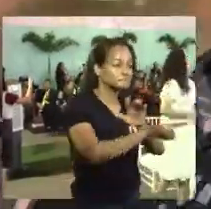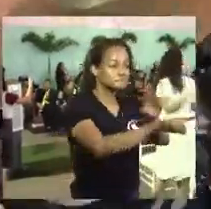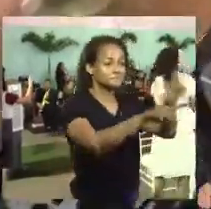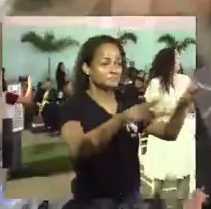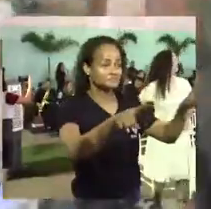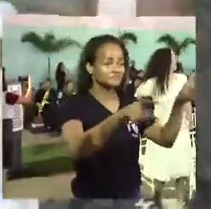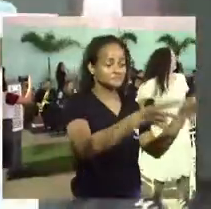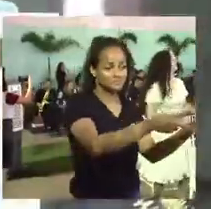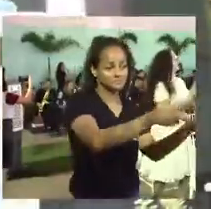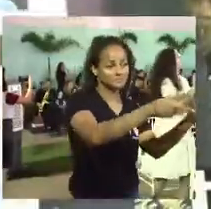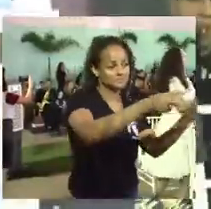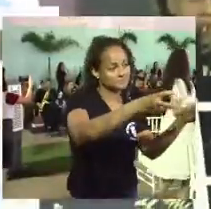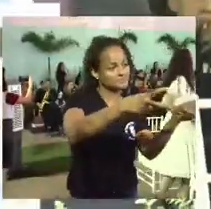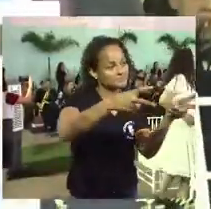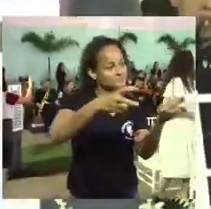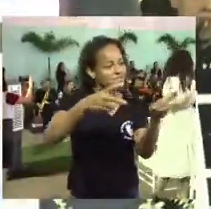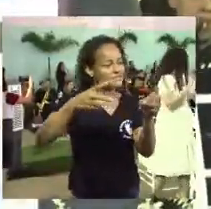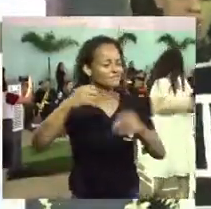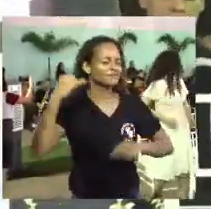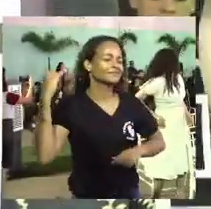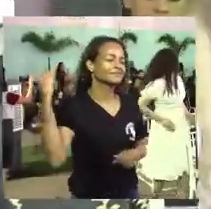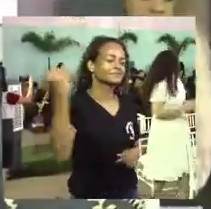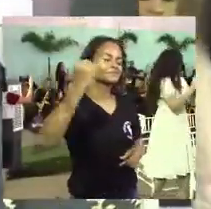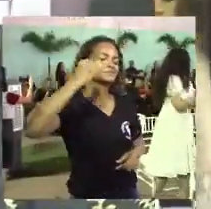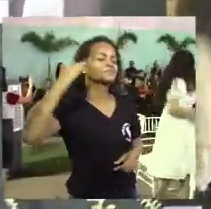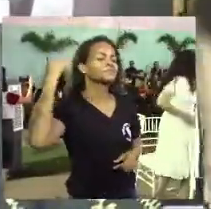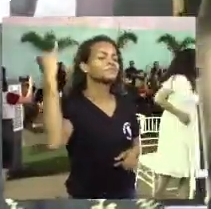aí você pode fazer